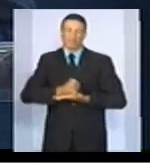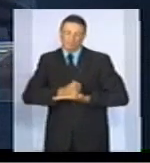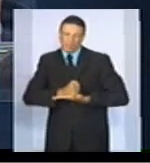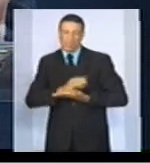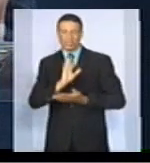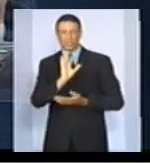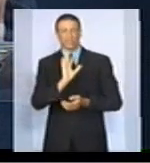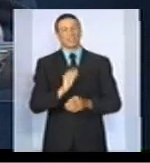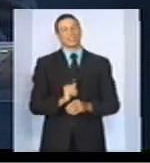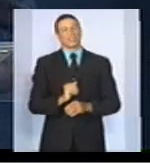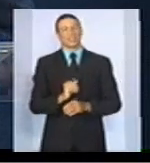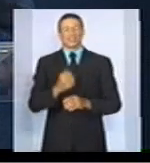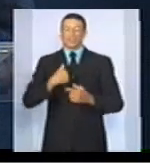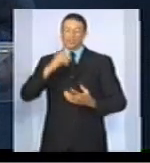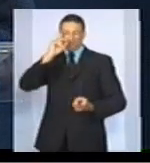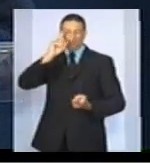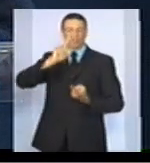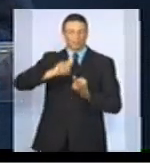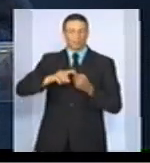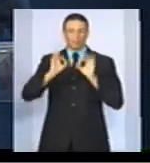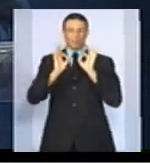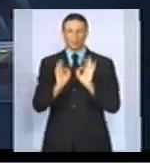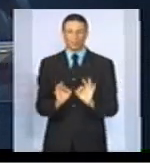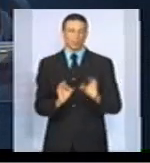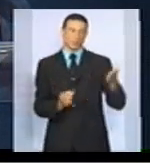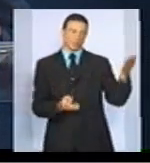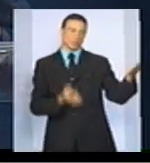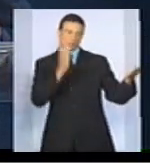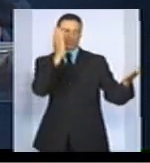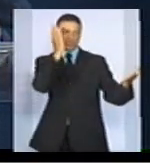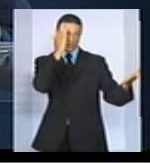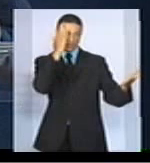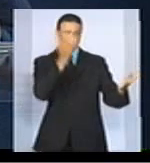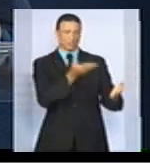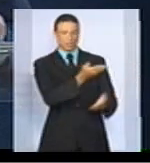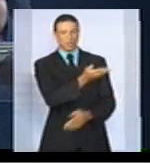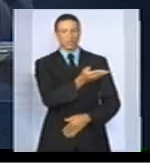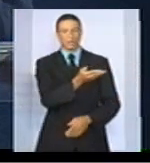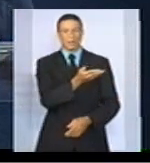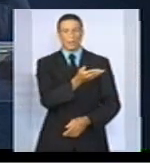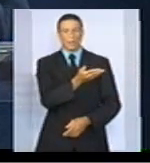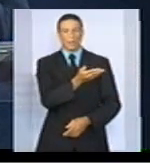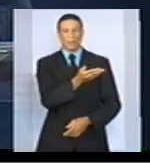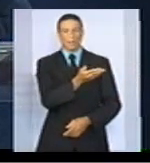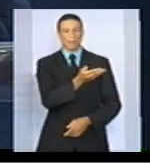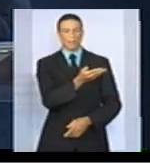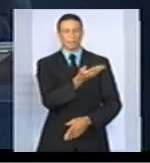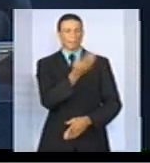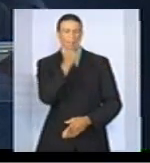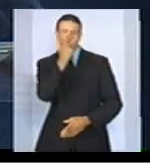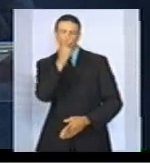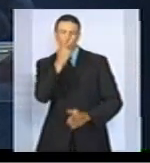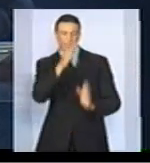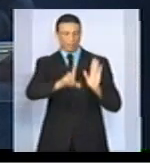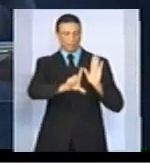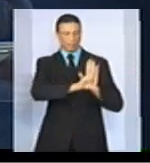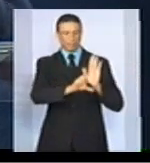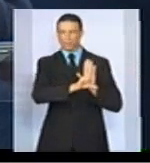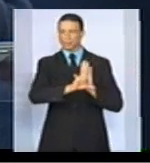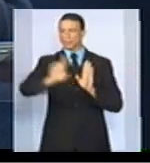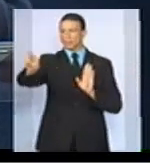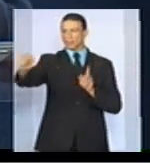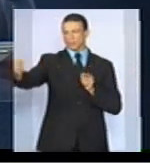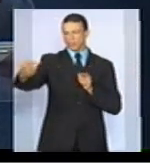a respeito do Consenso porque vossa excelência pode observar que esse consenso não ocorreu nem com as